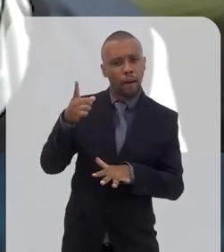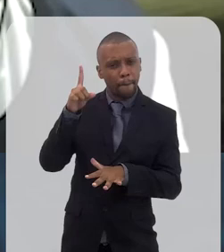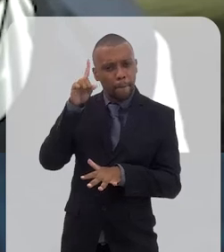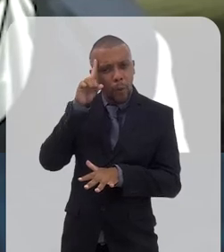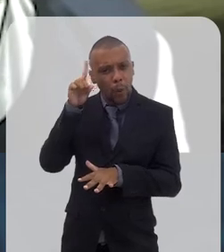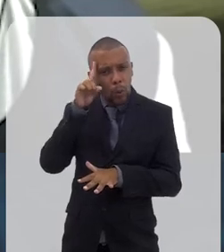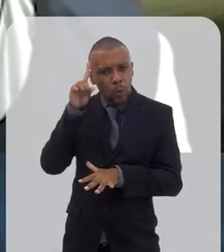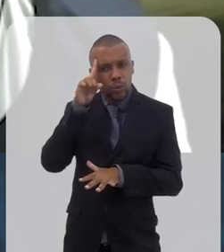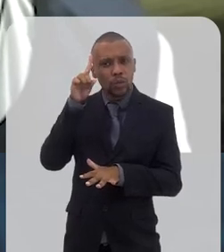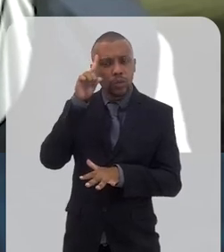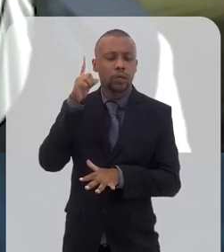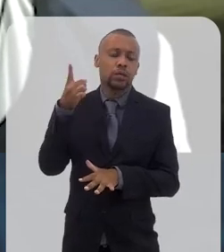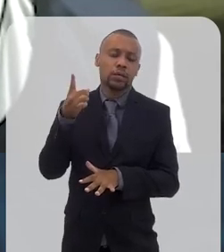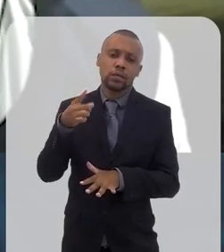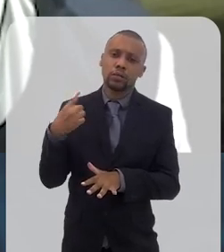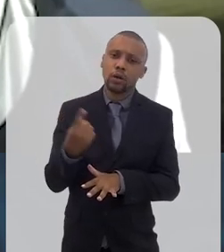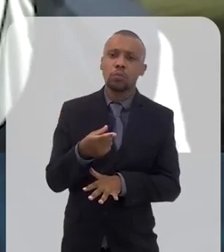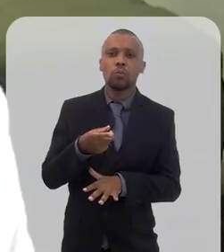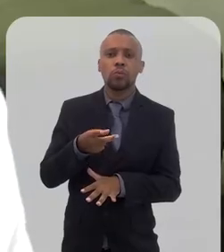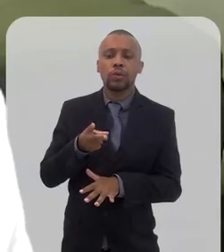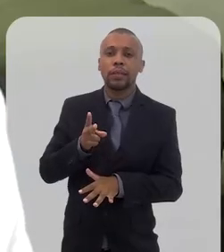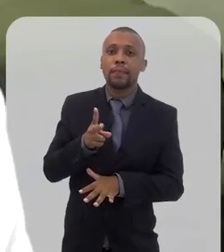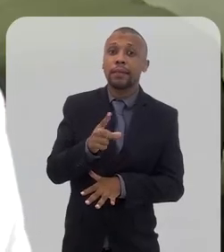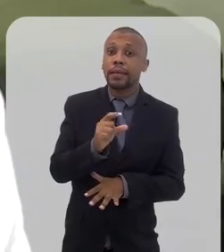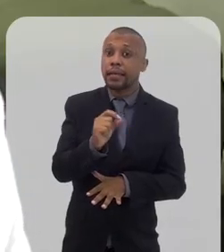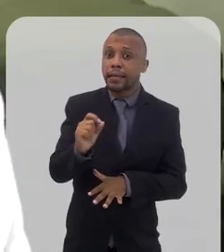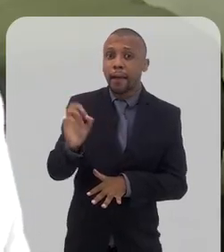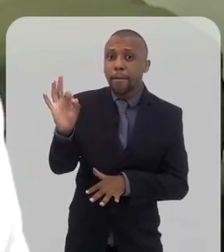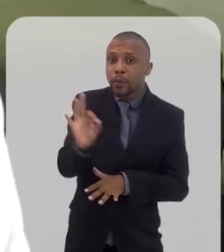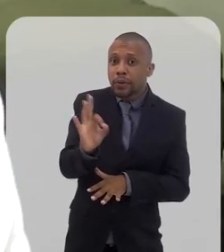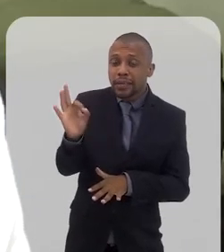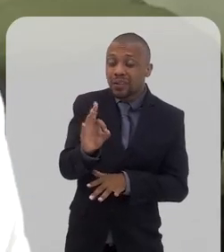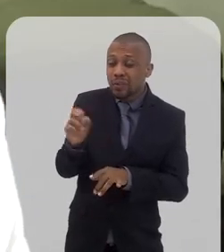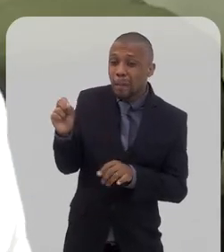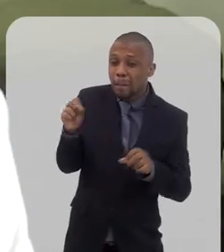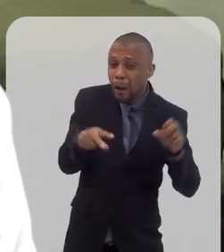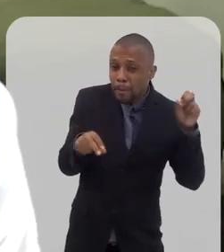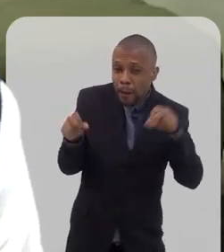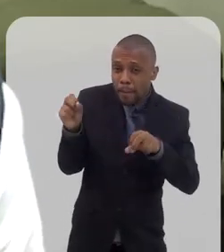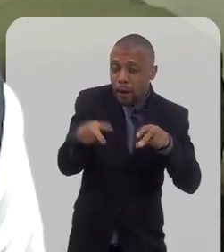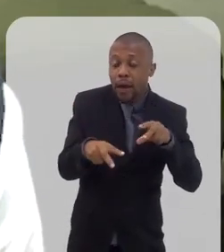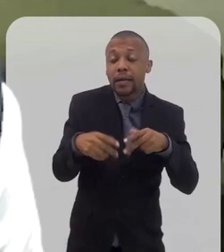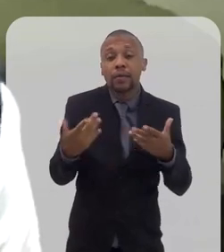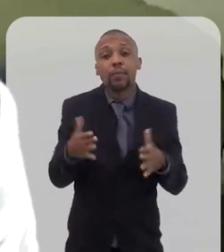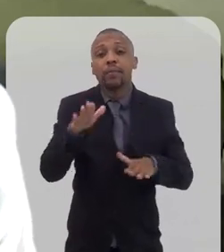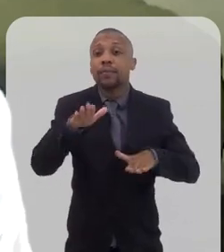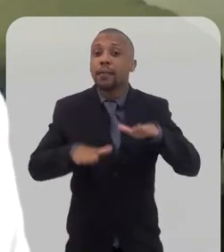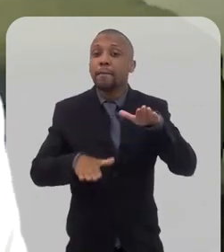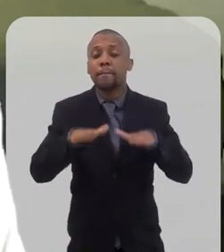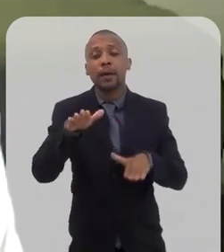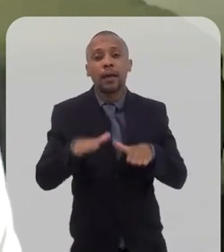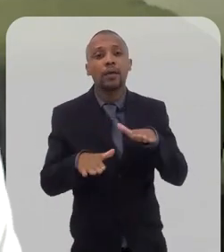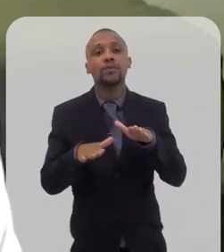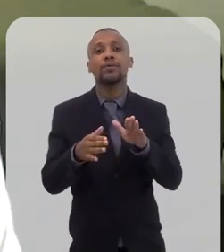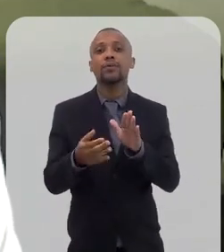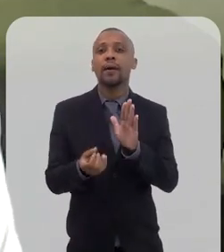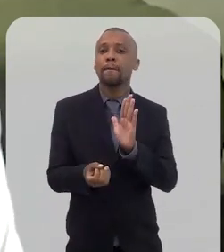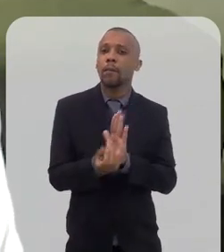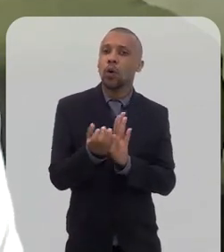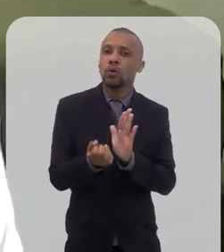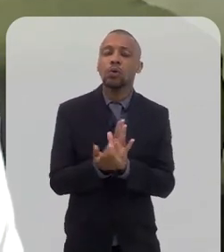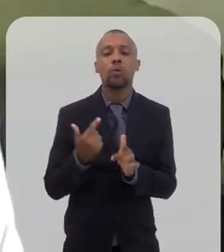Então, nem sempre a gente trabalha com 100% das vagas ocupadas e depende muito